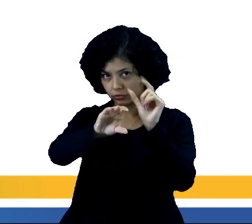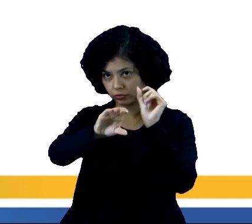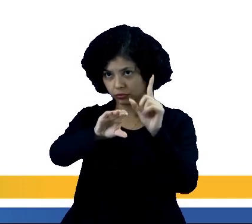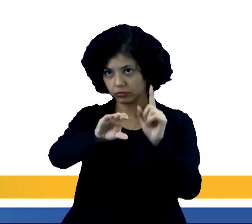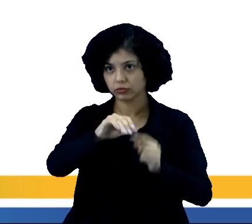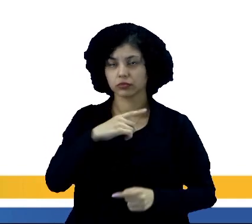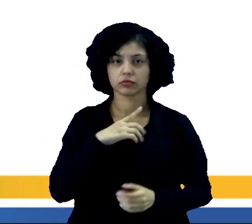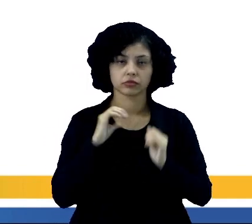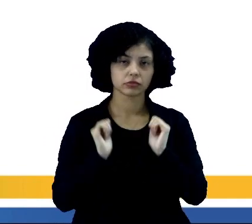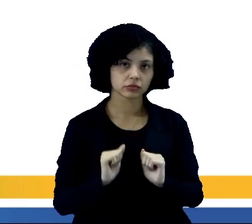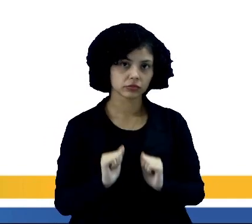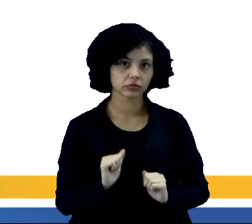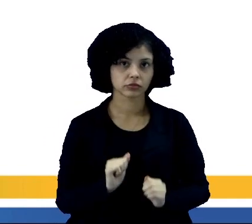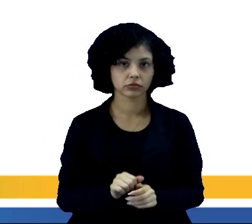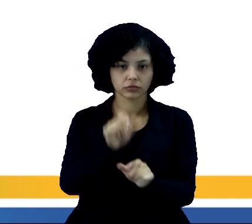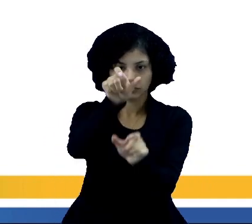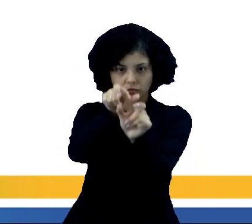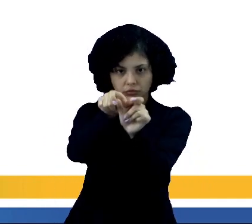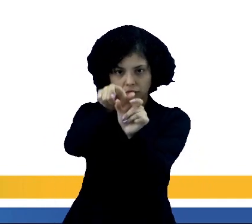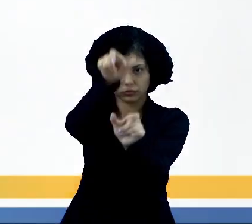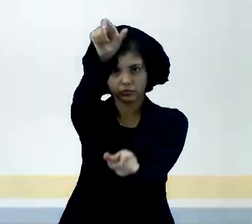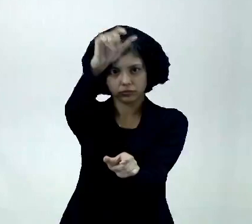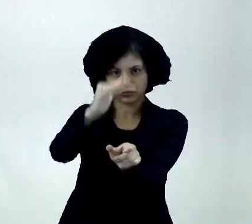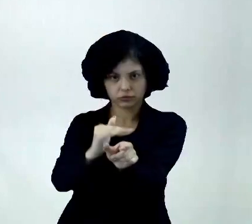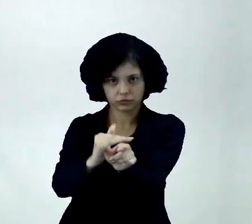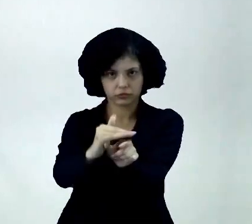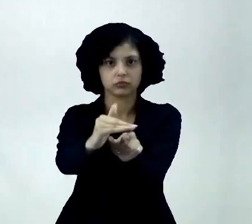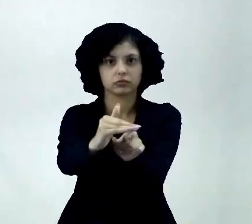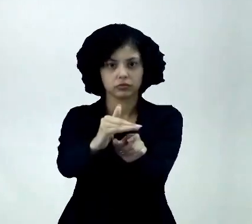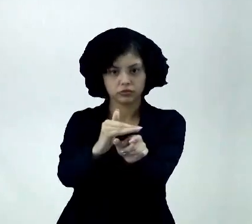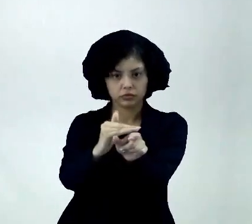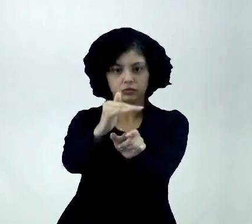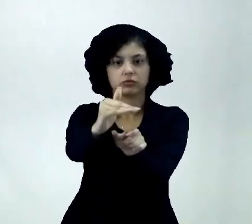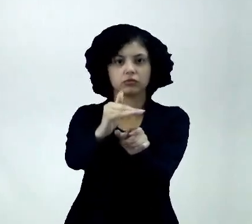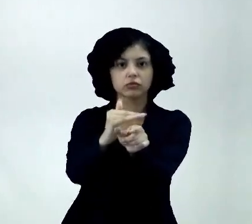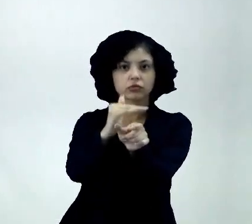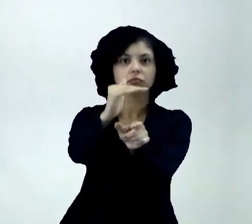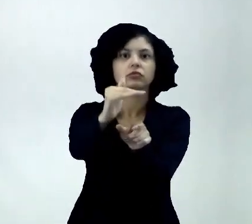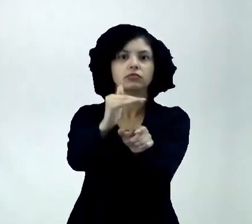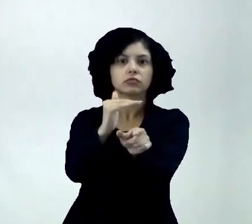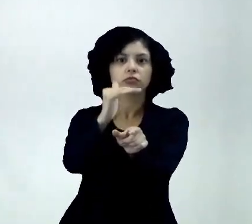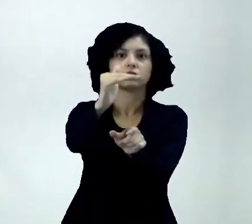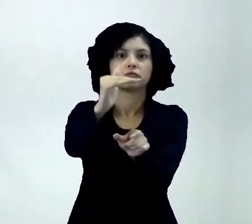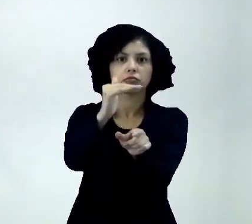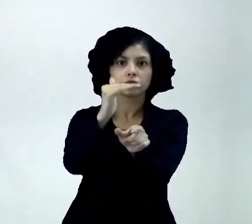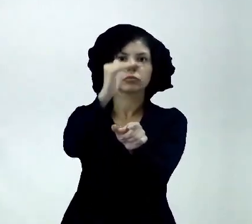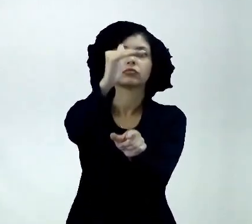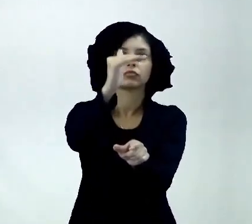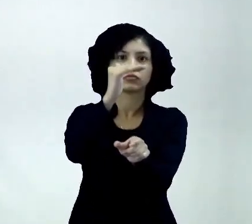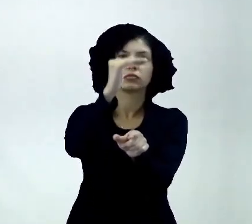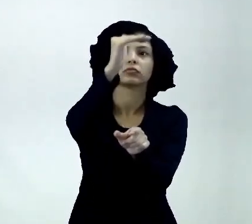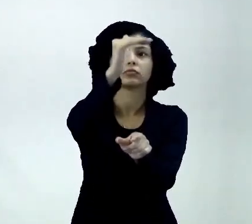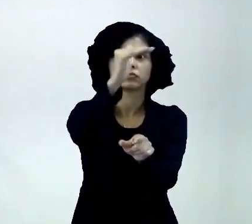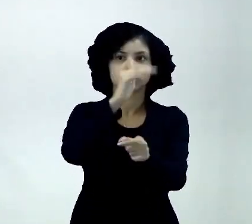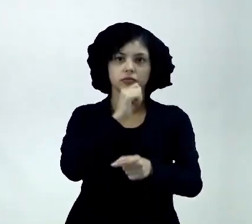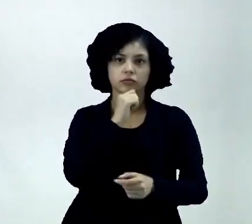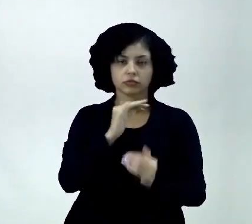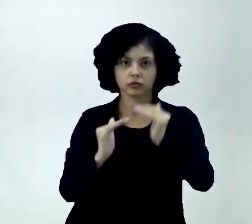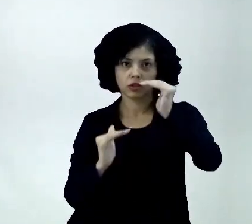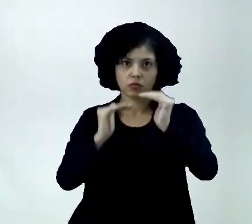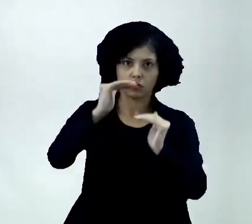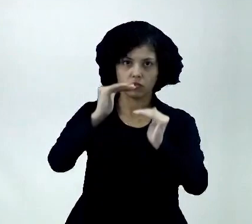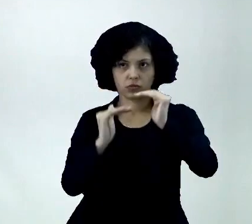imagem, em que permite uma leve interação entre as vértebras. Então, por isso que eu faço esse leve movimento, que